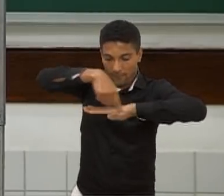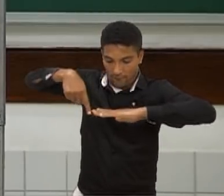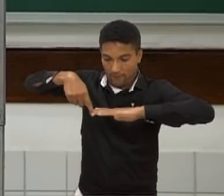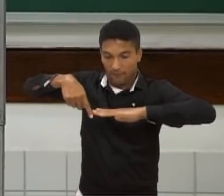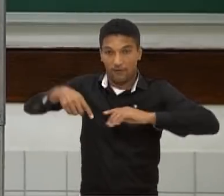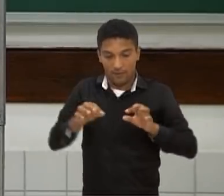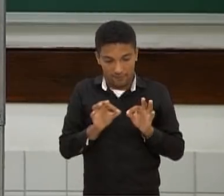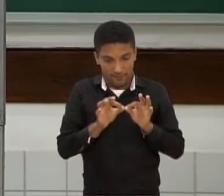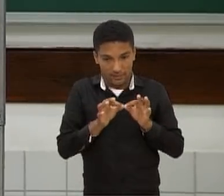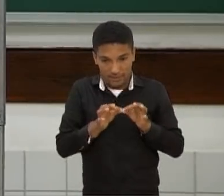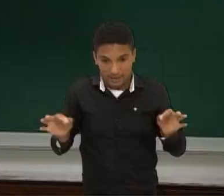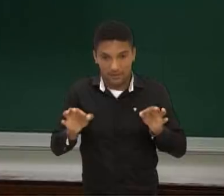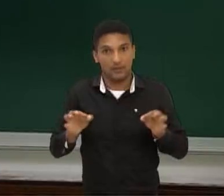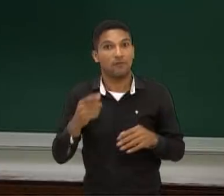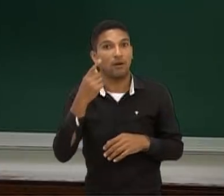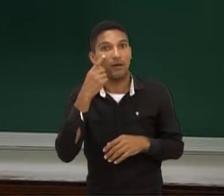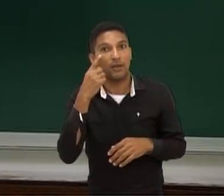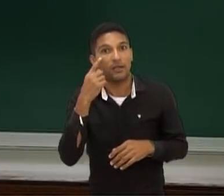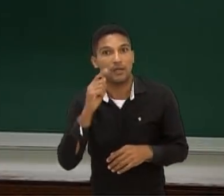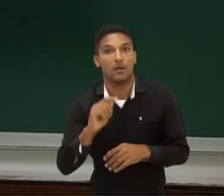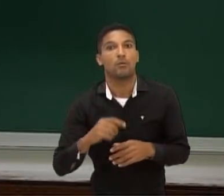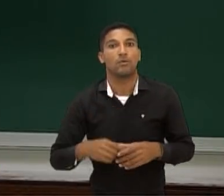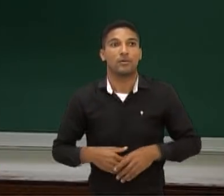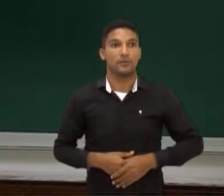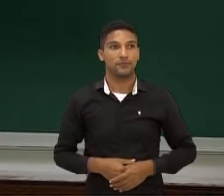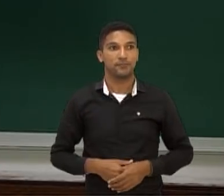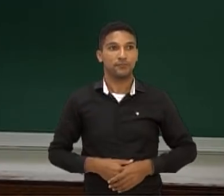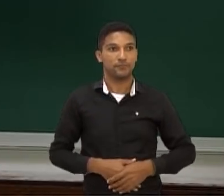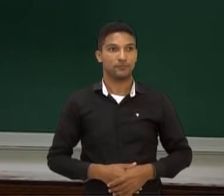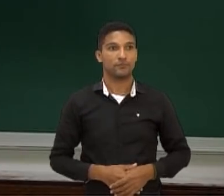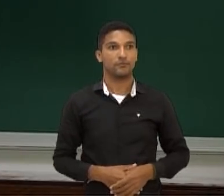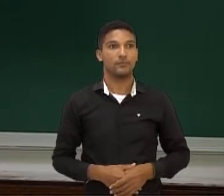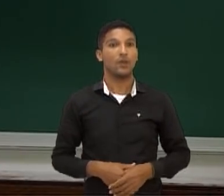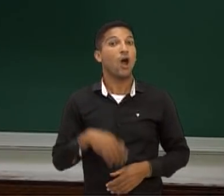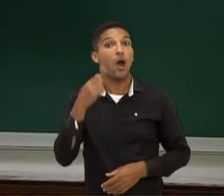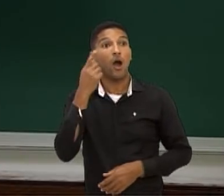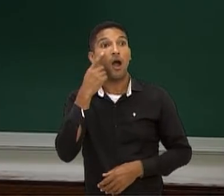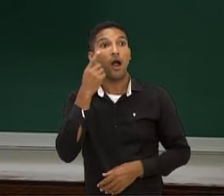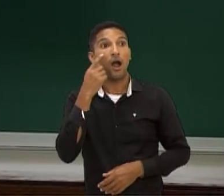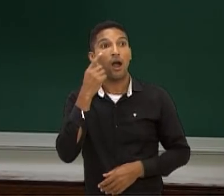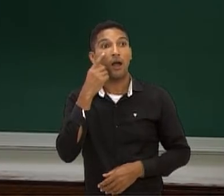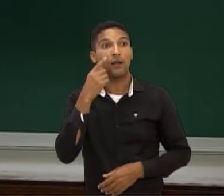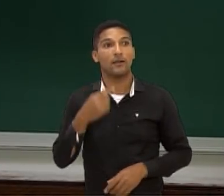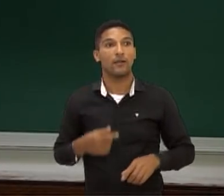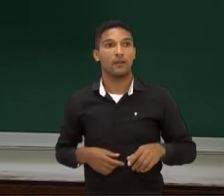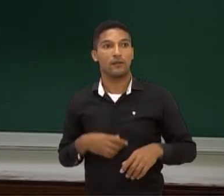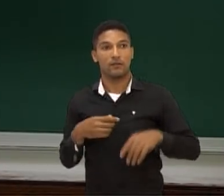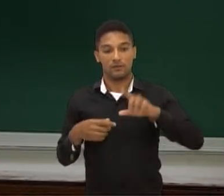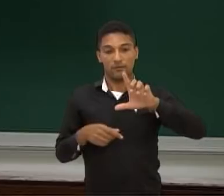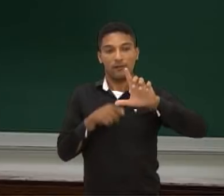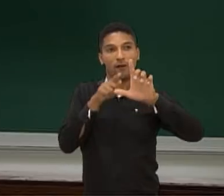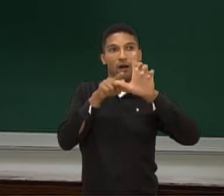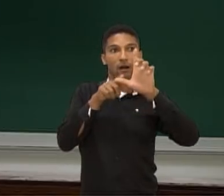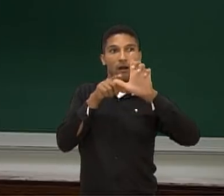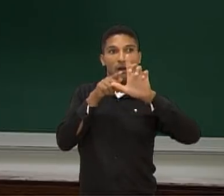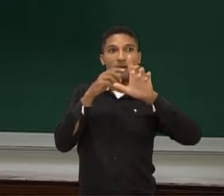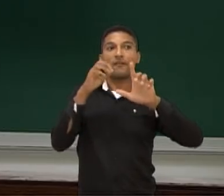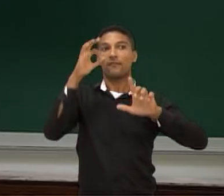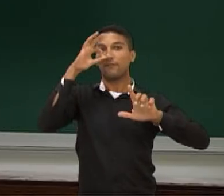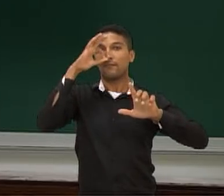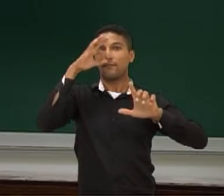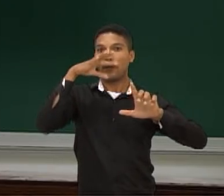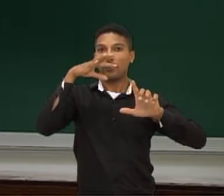belezinha? Então, continuando aqui com a professora, olha só, para tentar exercitar, eu